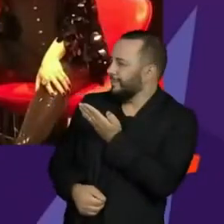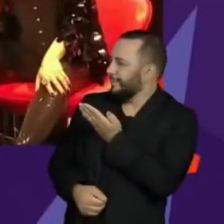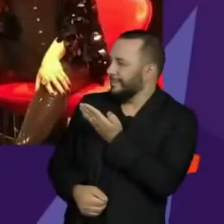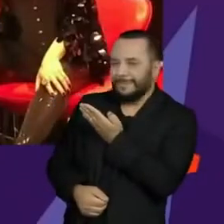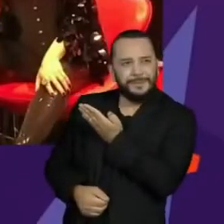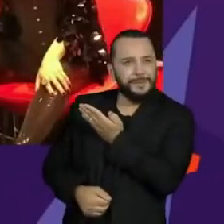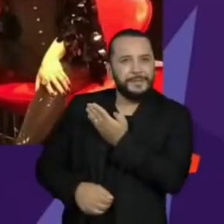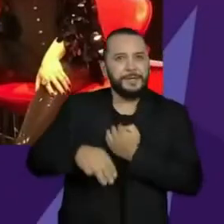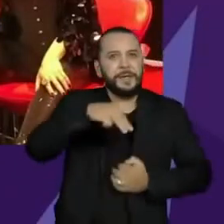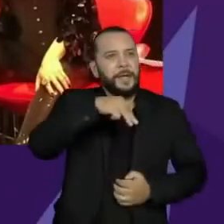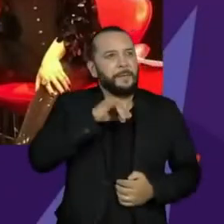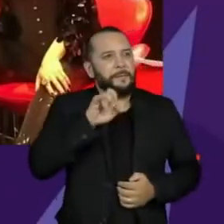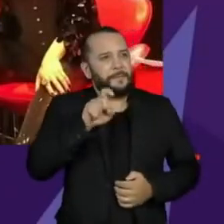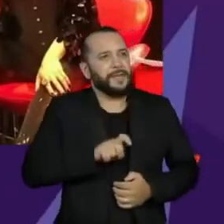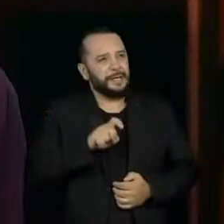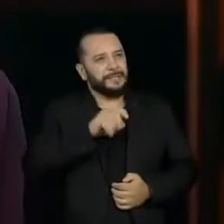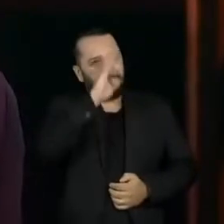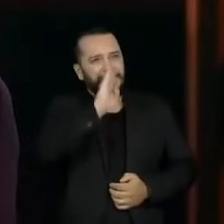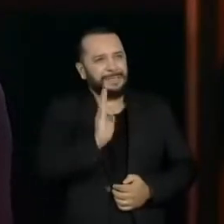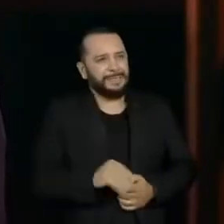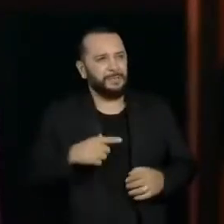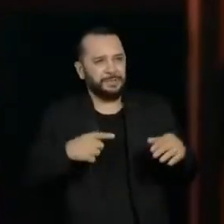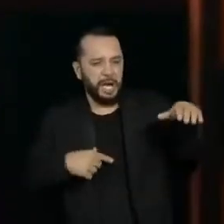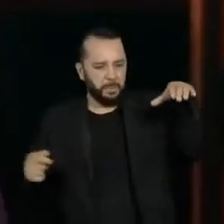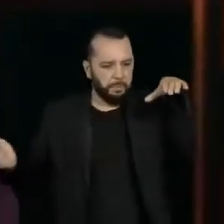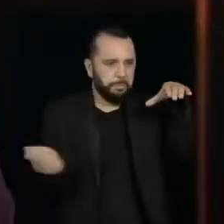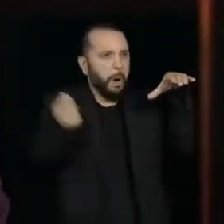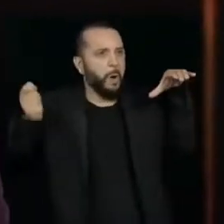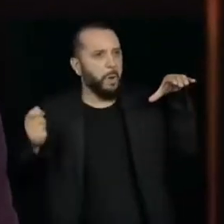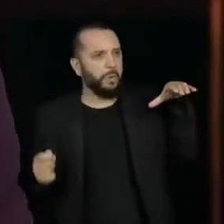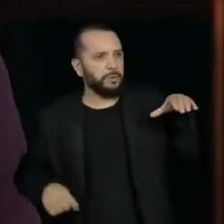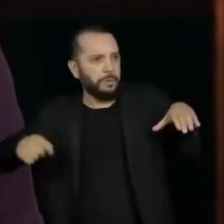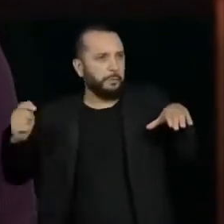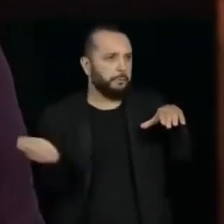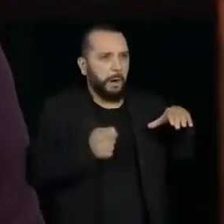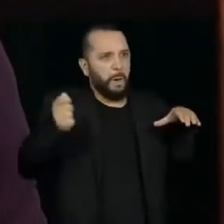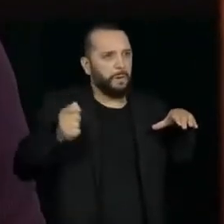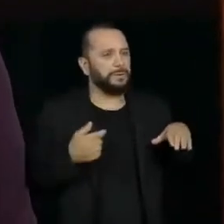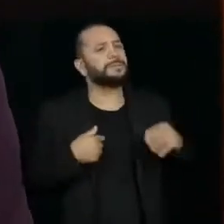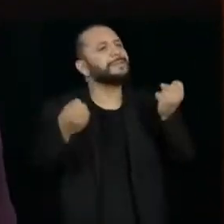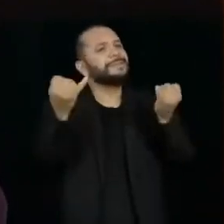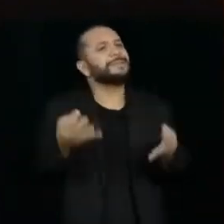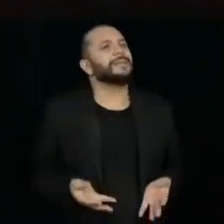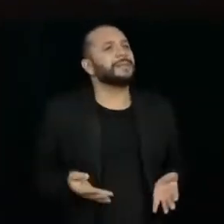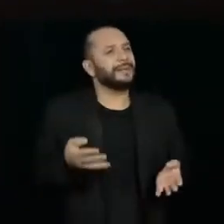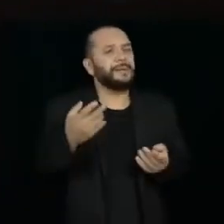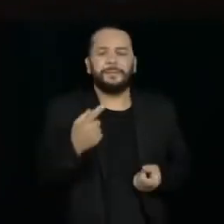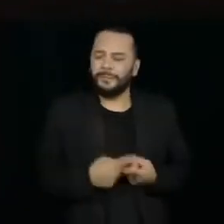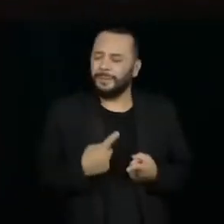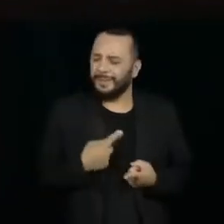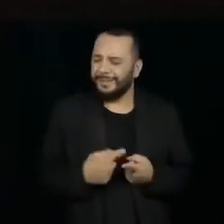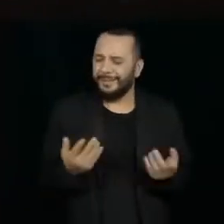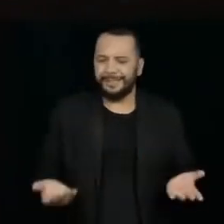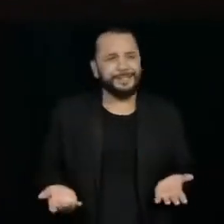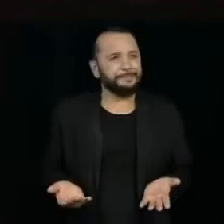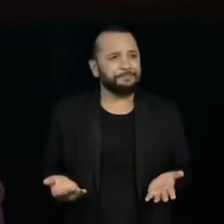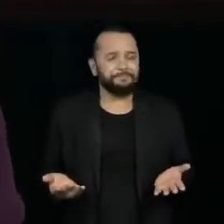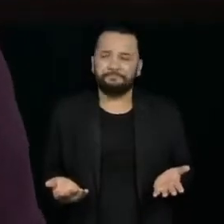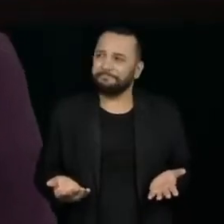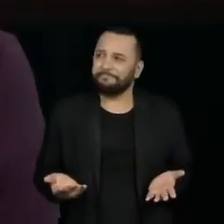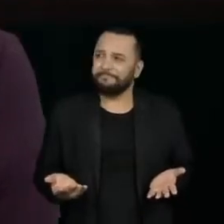Mix Brasil. Eu tive a honra de ser jurado lá. Me esclareça o seguinte, por que que